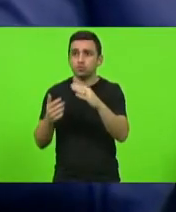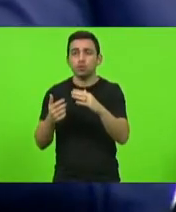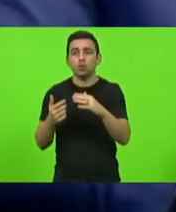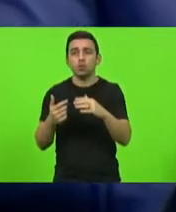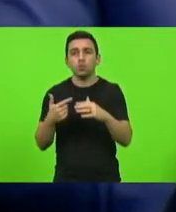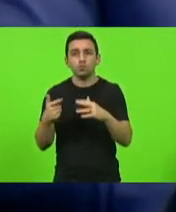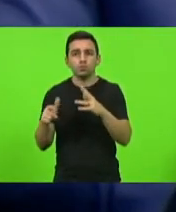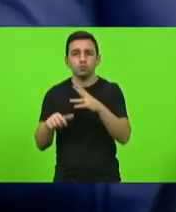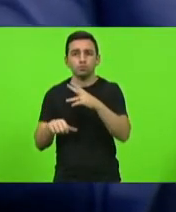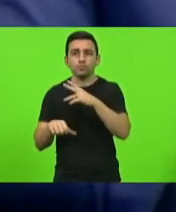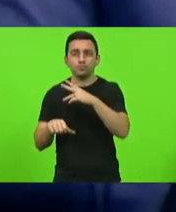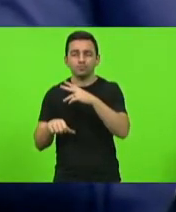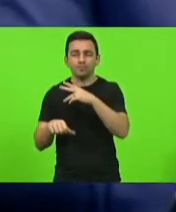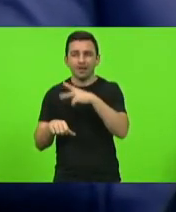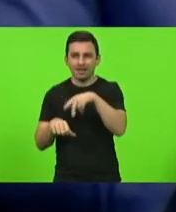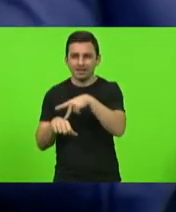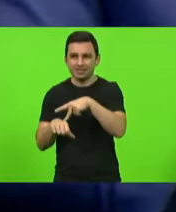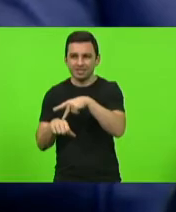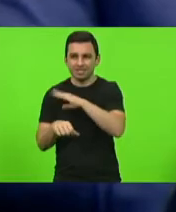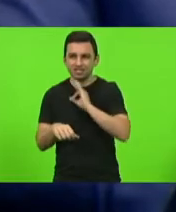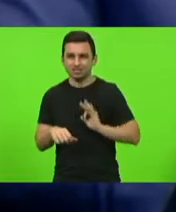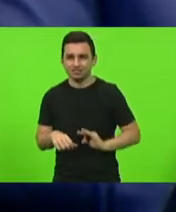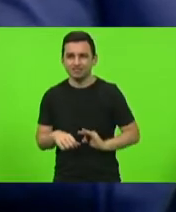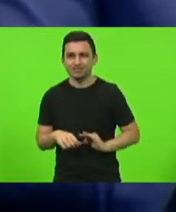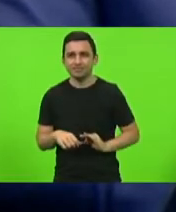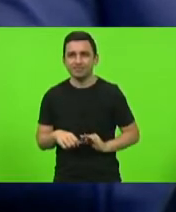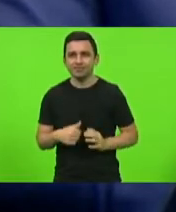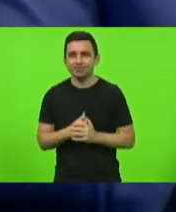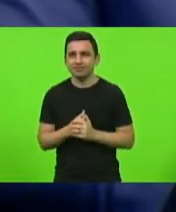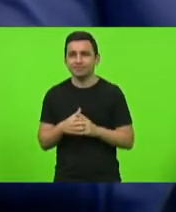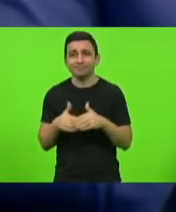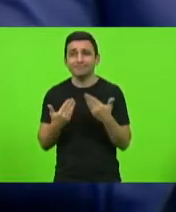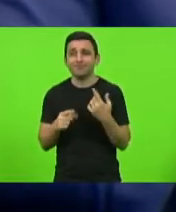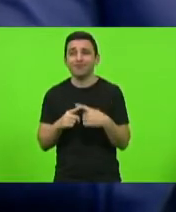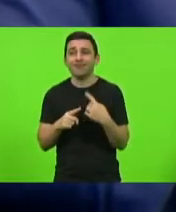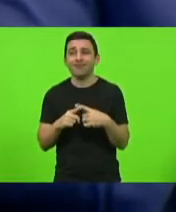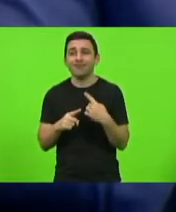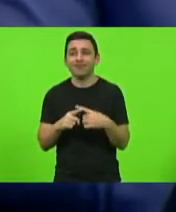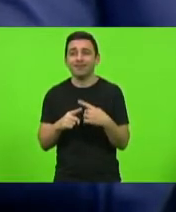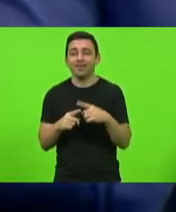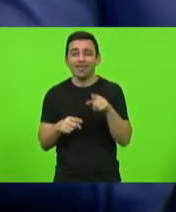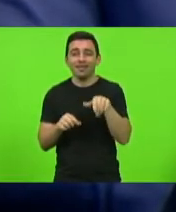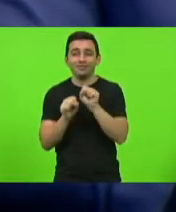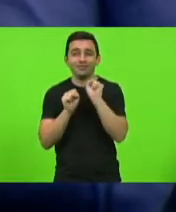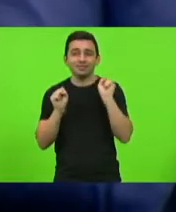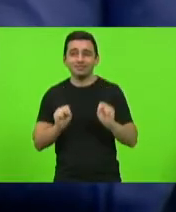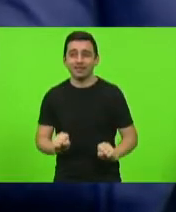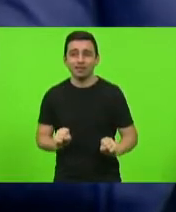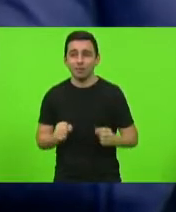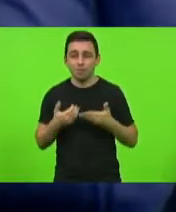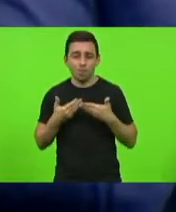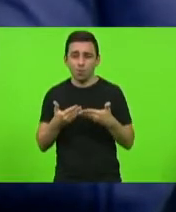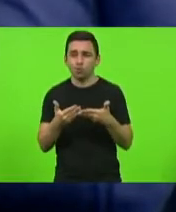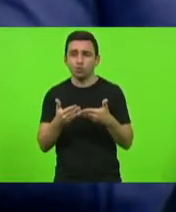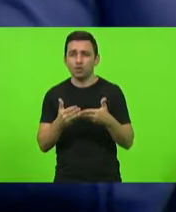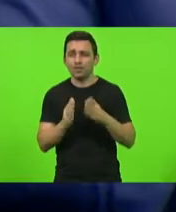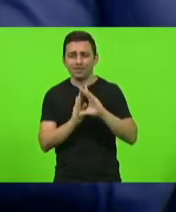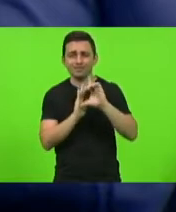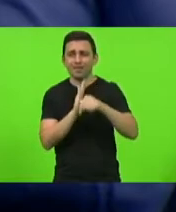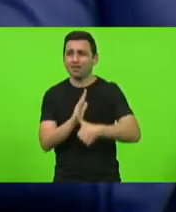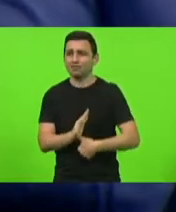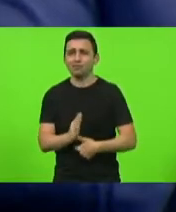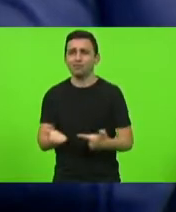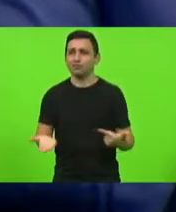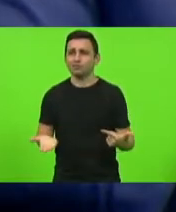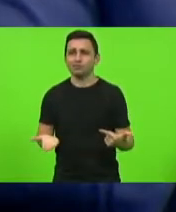chegar até a China, para fazer o translado até a China. Isso não é à toa, é por conta de um sistema portuário que nós temos que é retrógrado. É um sistema